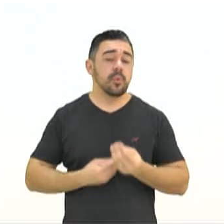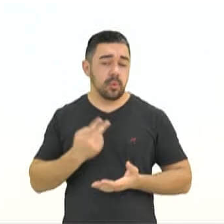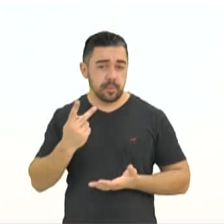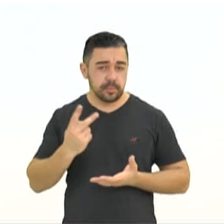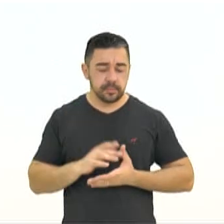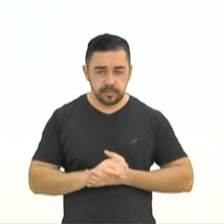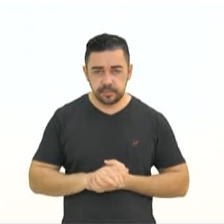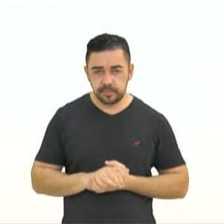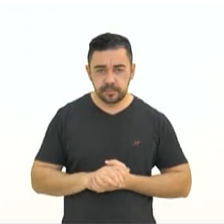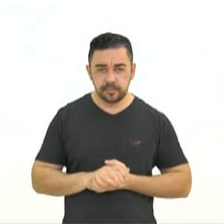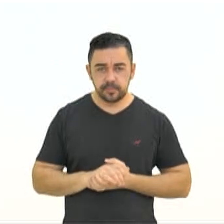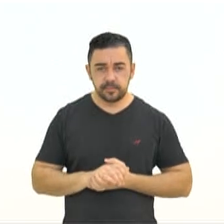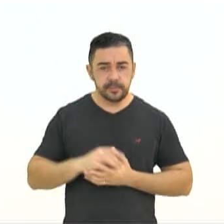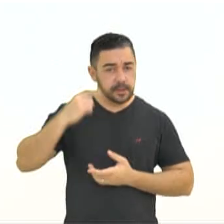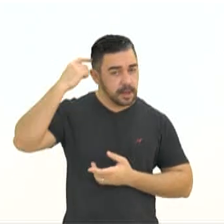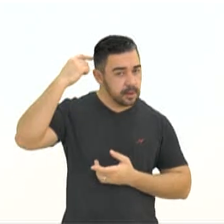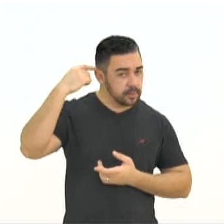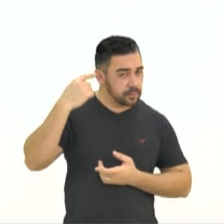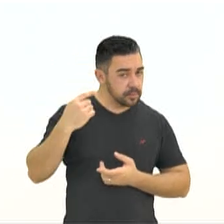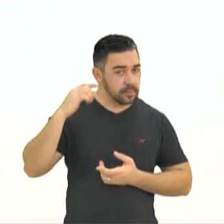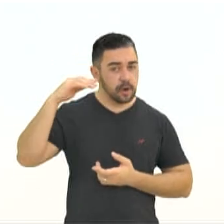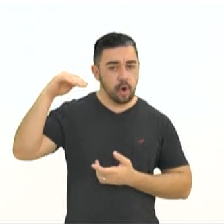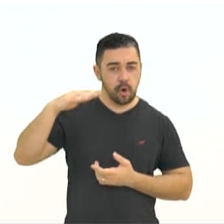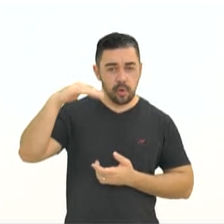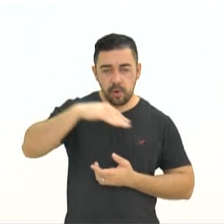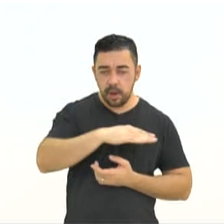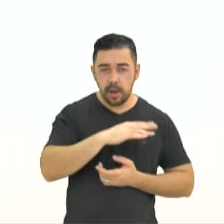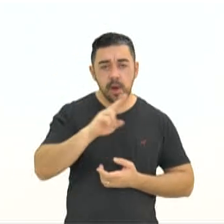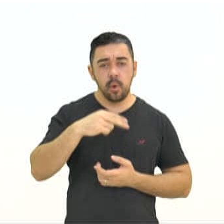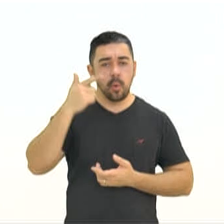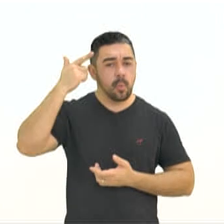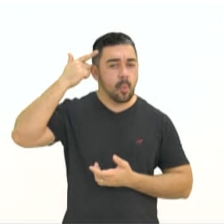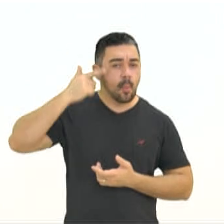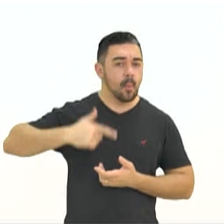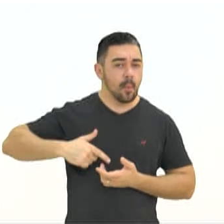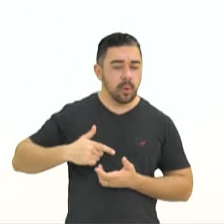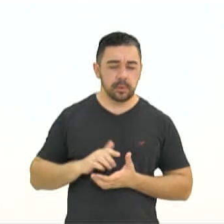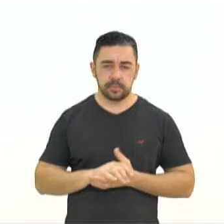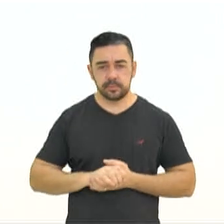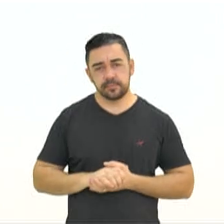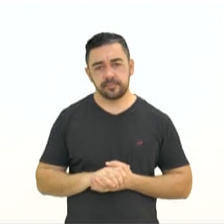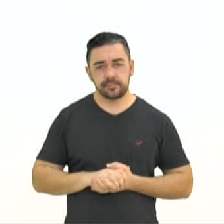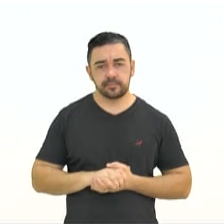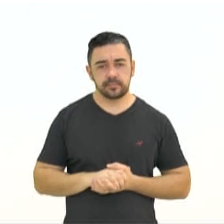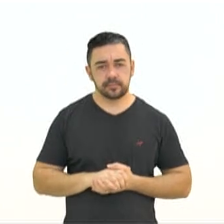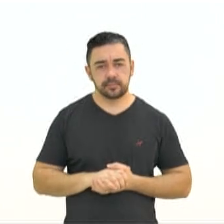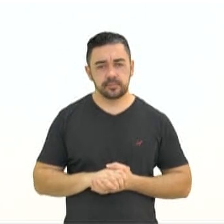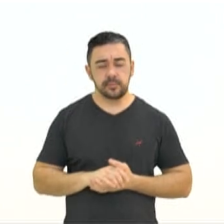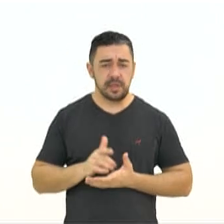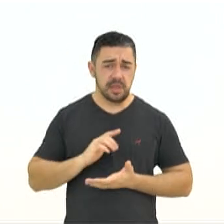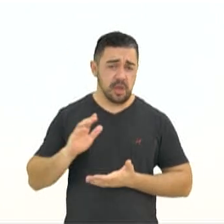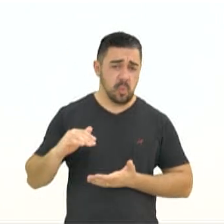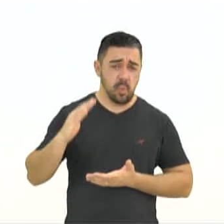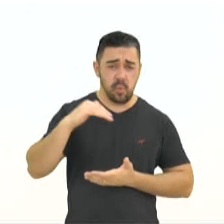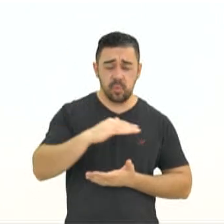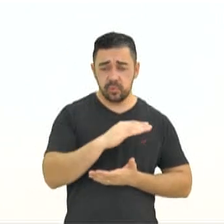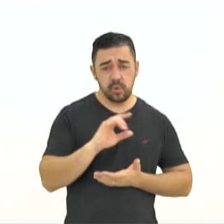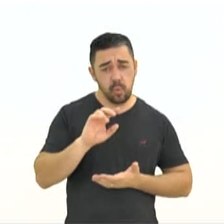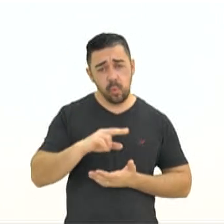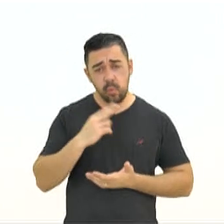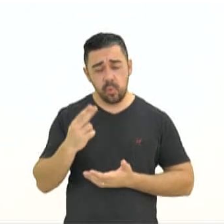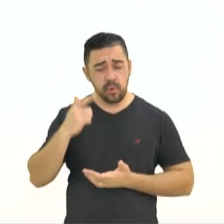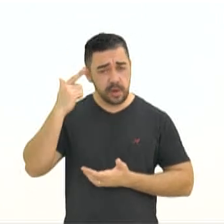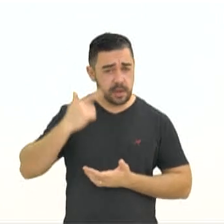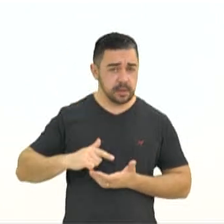longo. Rizado, ondulado ou liso. Né? Ele é enrolado, ele tem só algumas ondas, ele é ondulado ou ele é